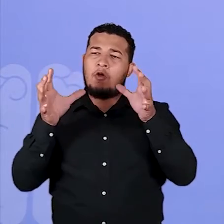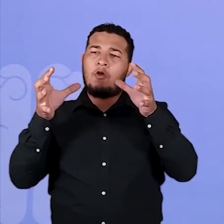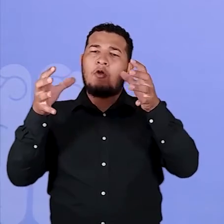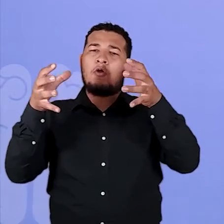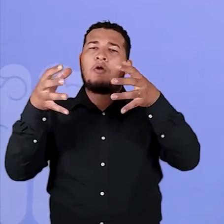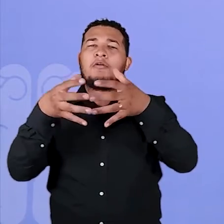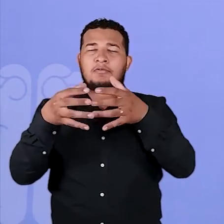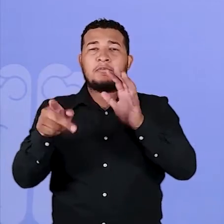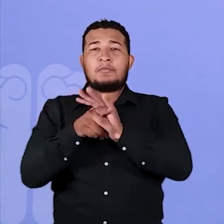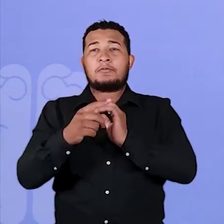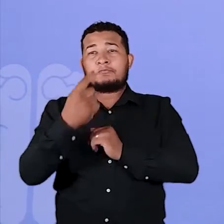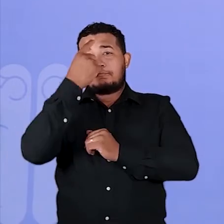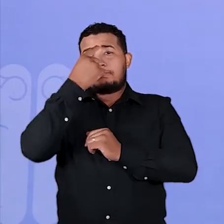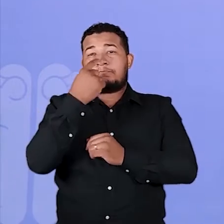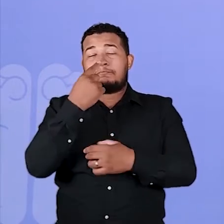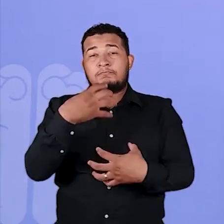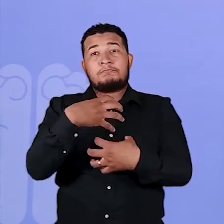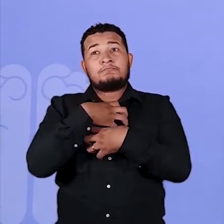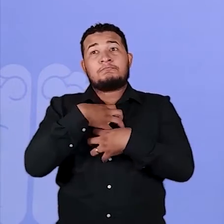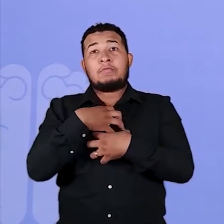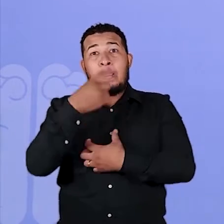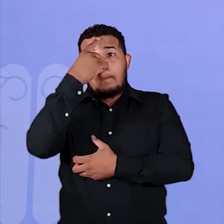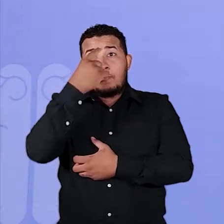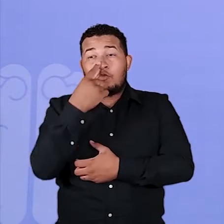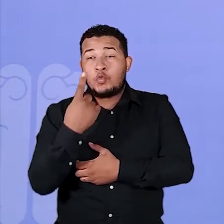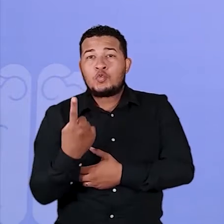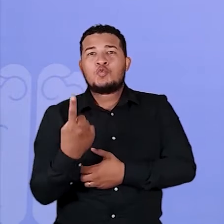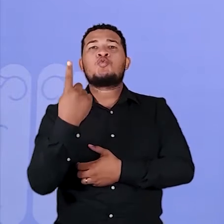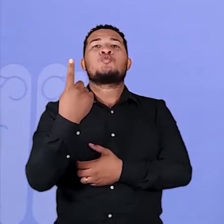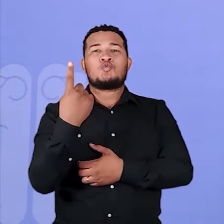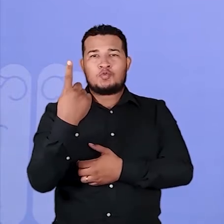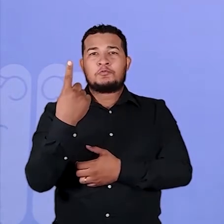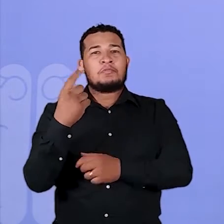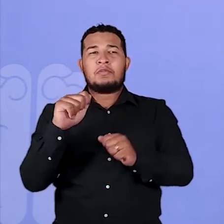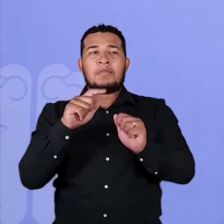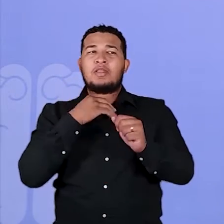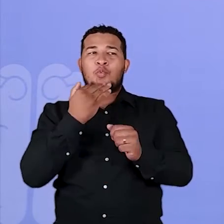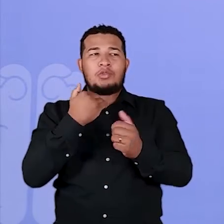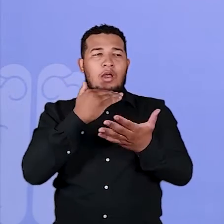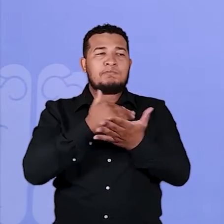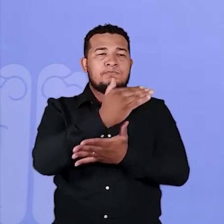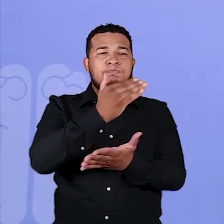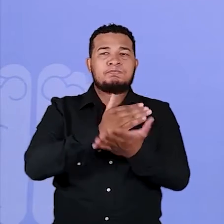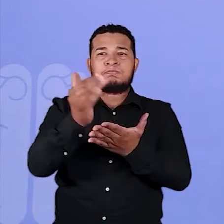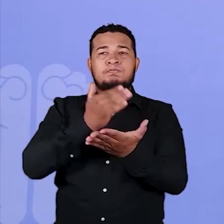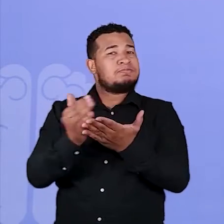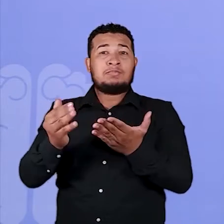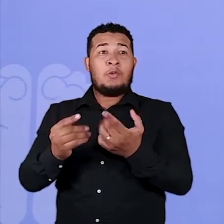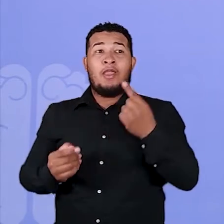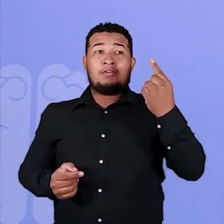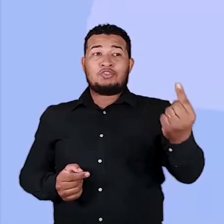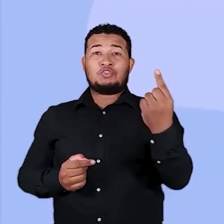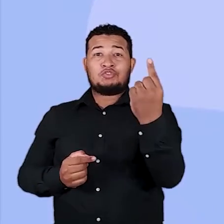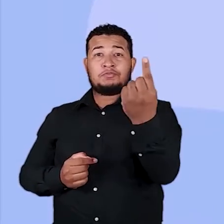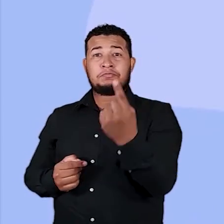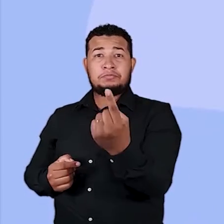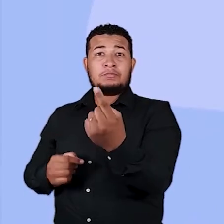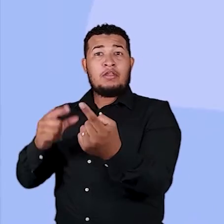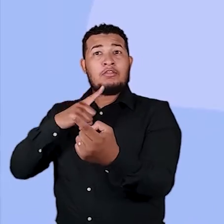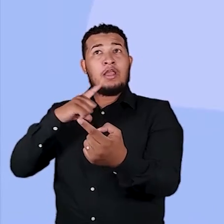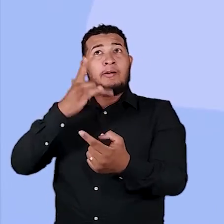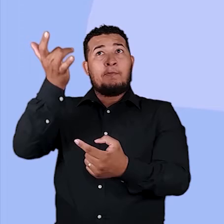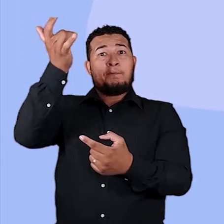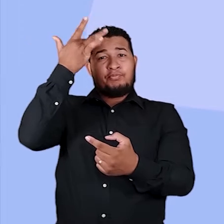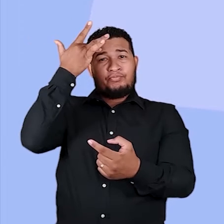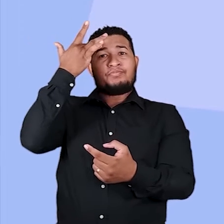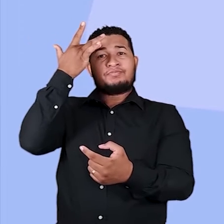forma a uma personalidade que é única e indivisível, ela é individual. Está criado